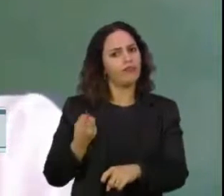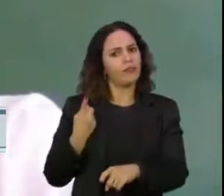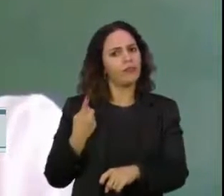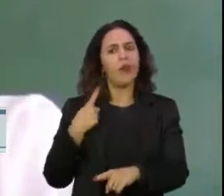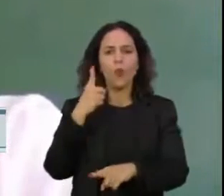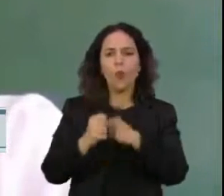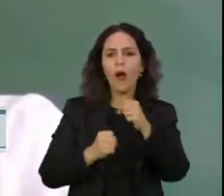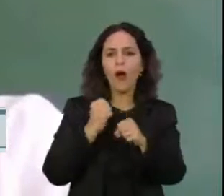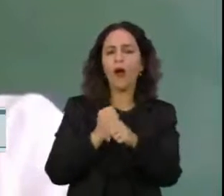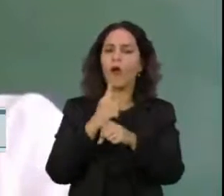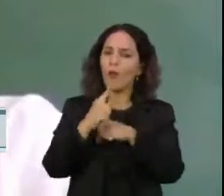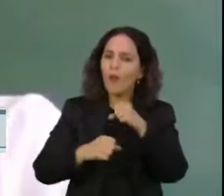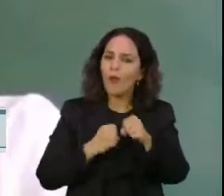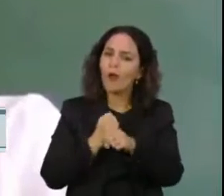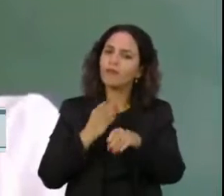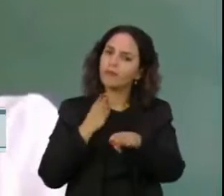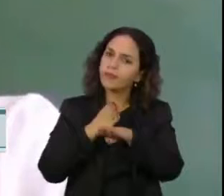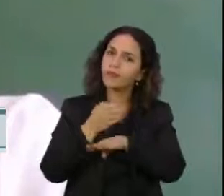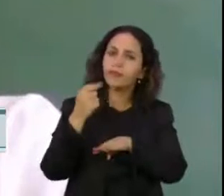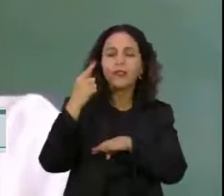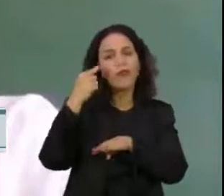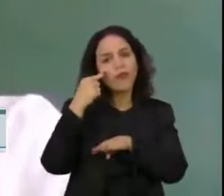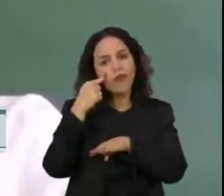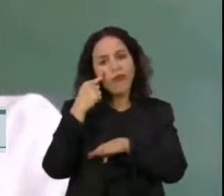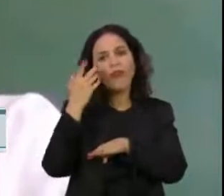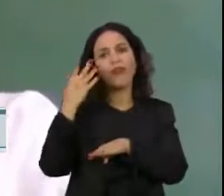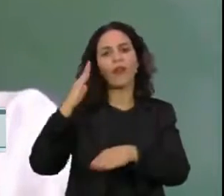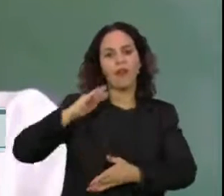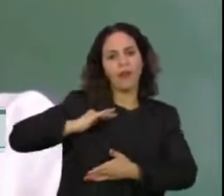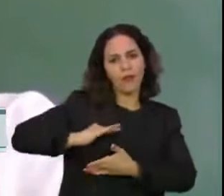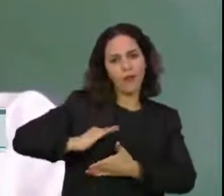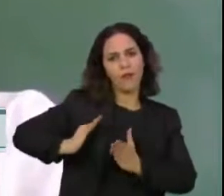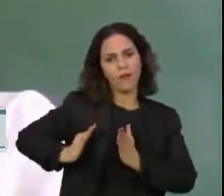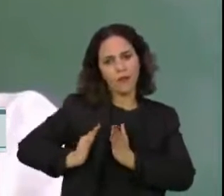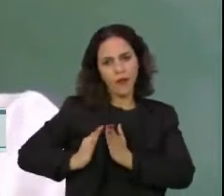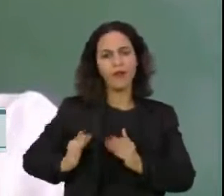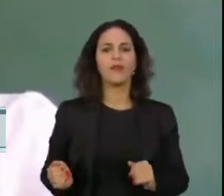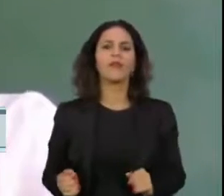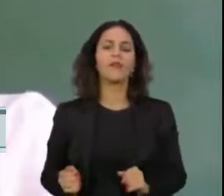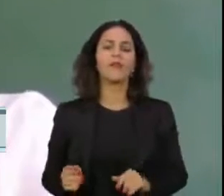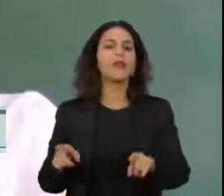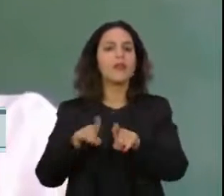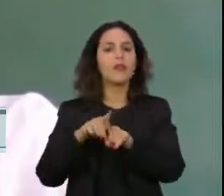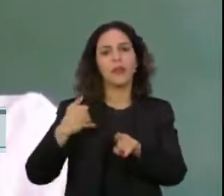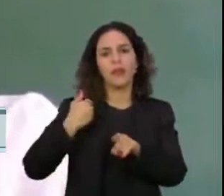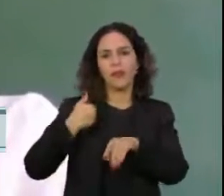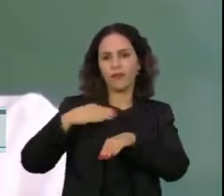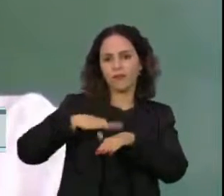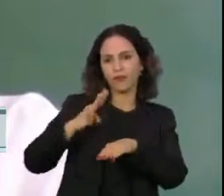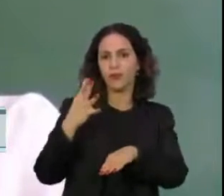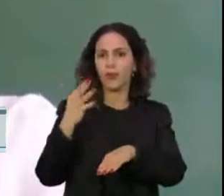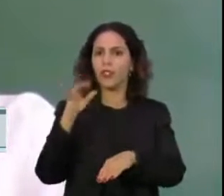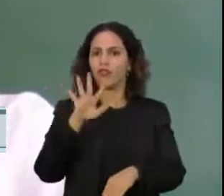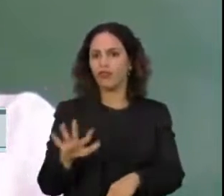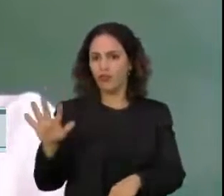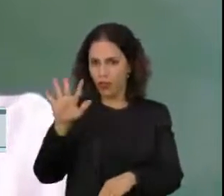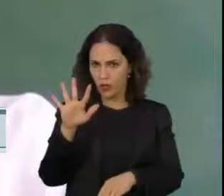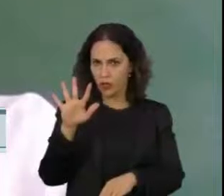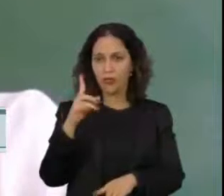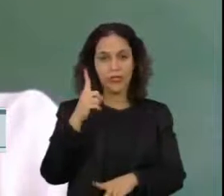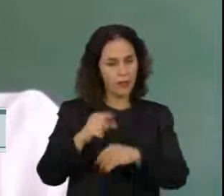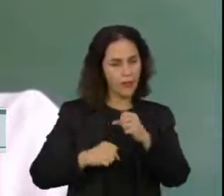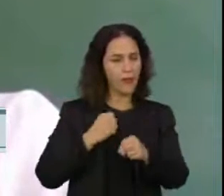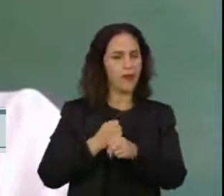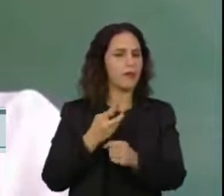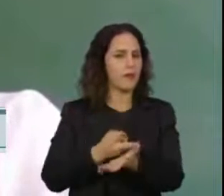ano, elas têm que ser submetidas ao exame de mamografia a partir dos 40 anos, de modo geral. Todos os